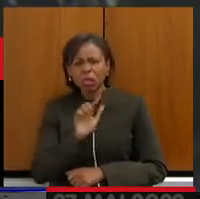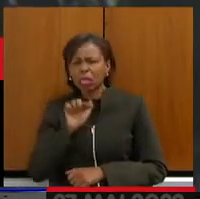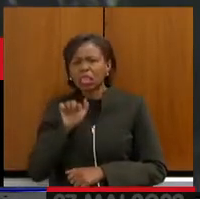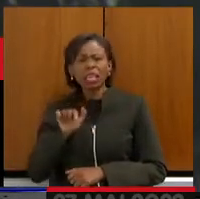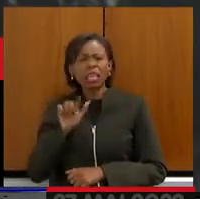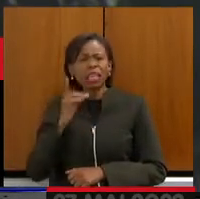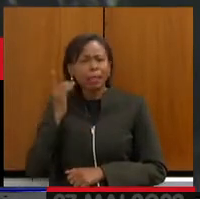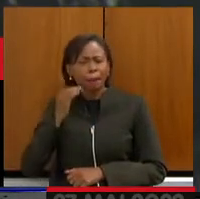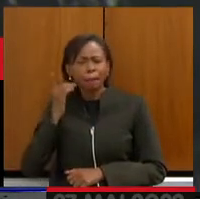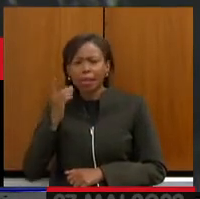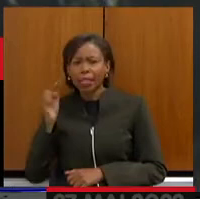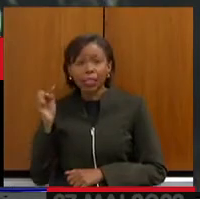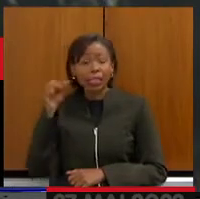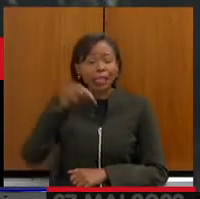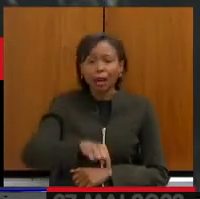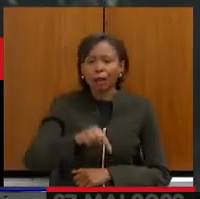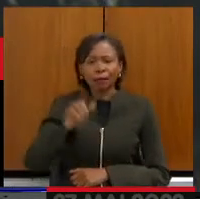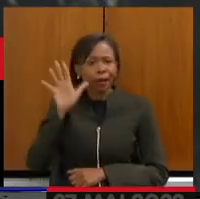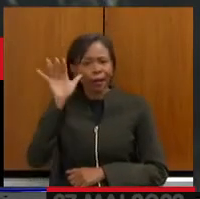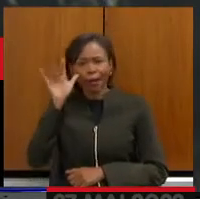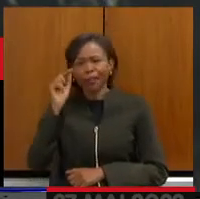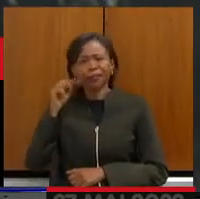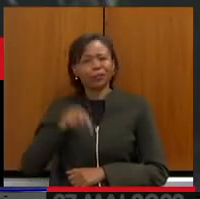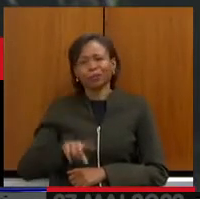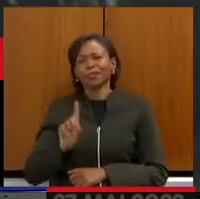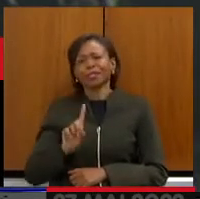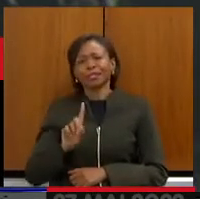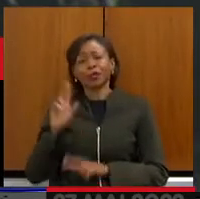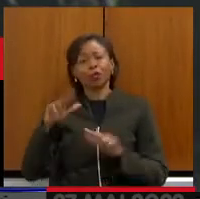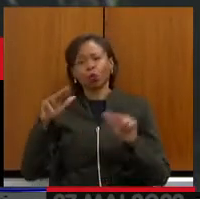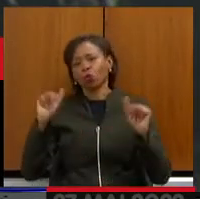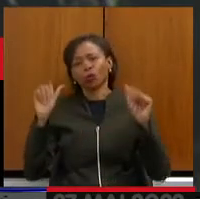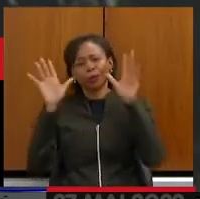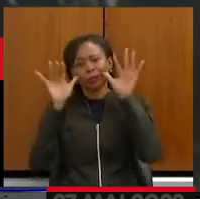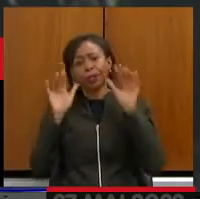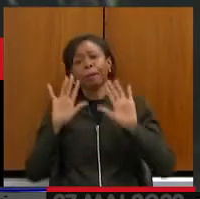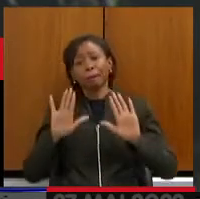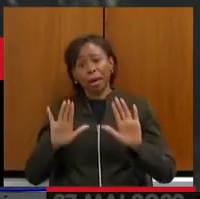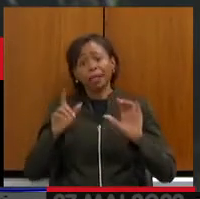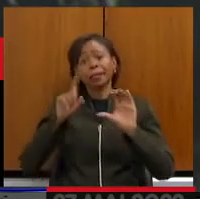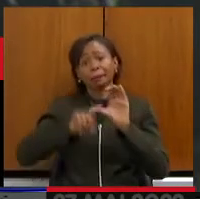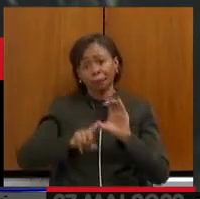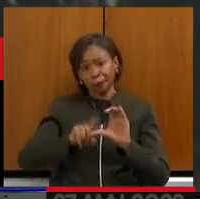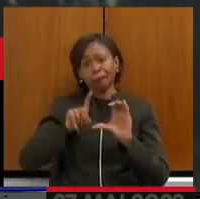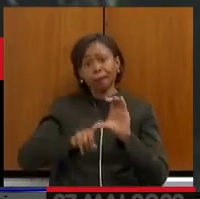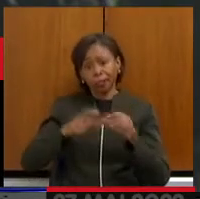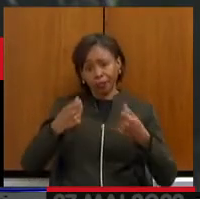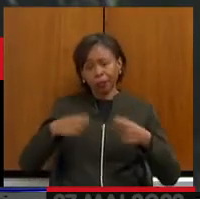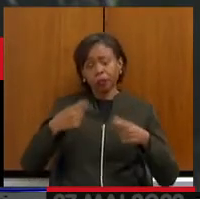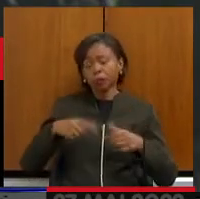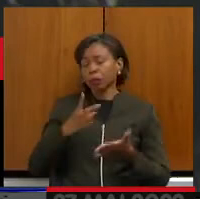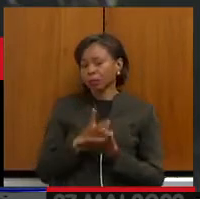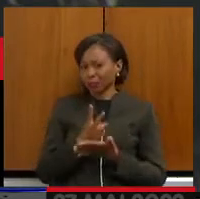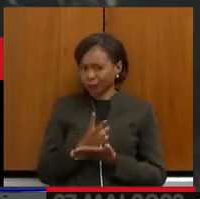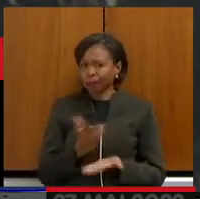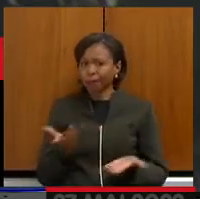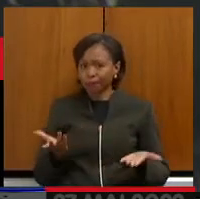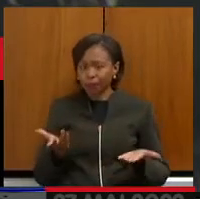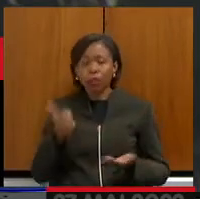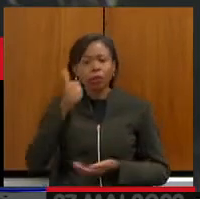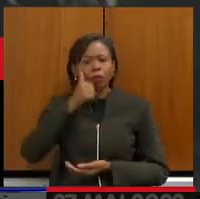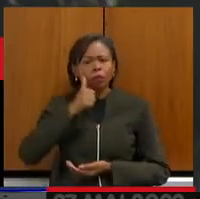que nunca nos ouvem mas que dependem de nós o tempo todo as mulheres nunca